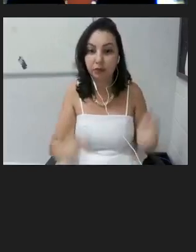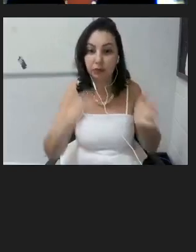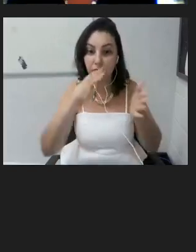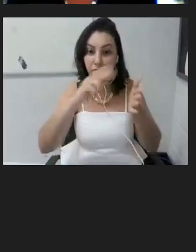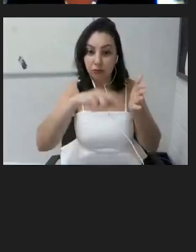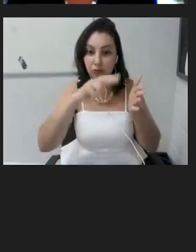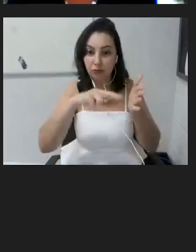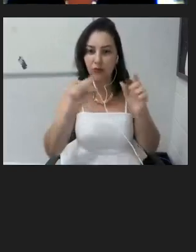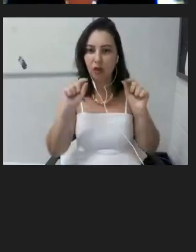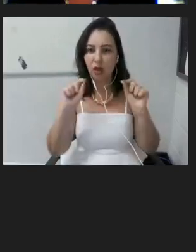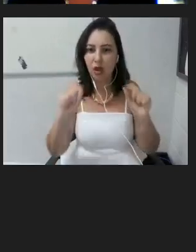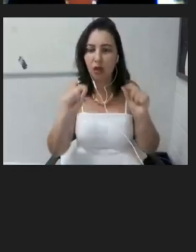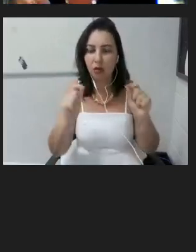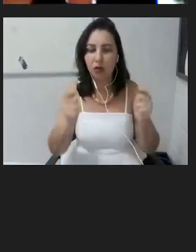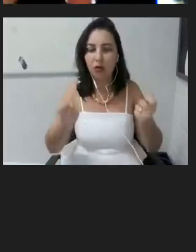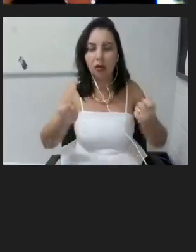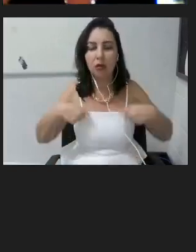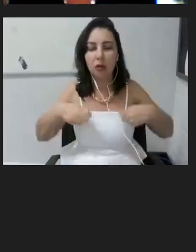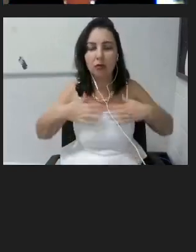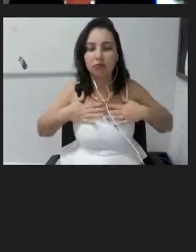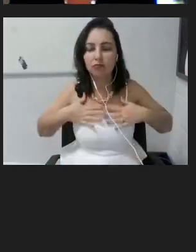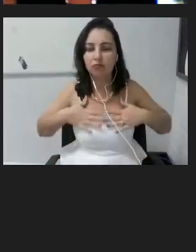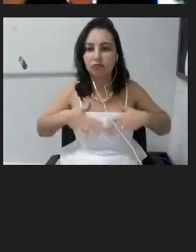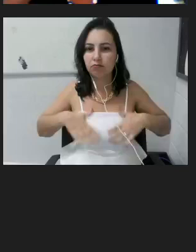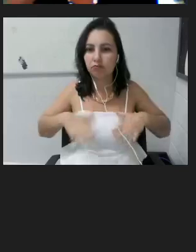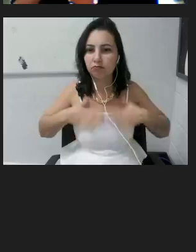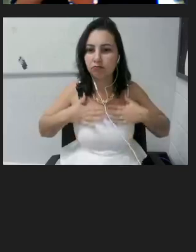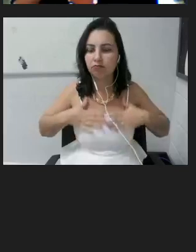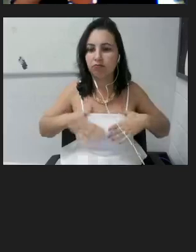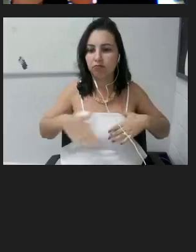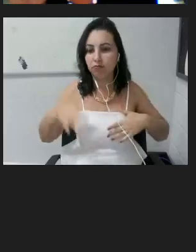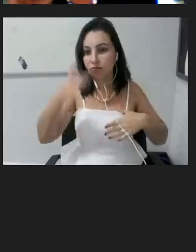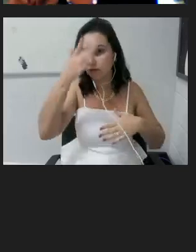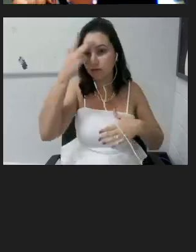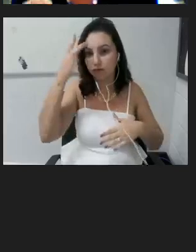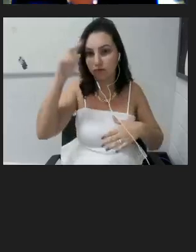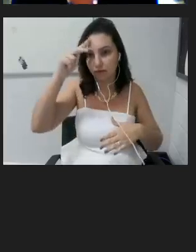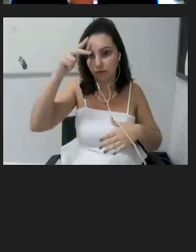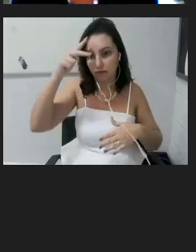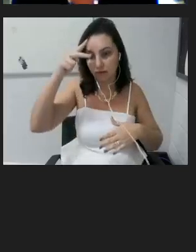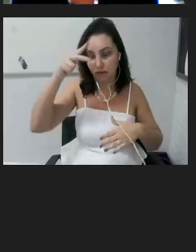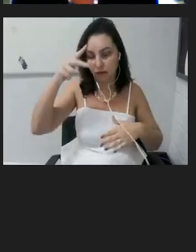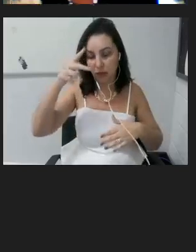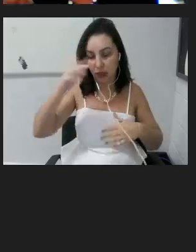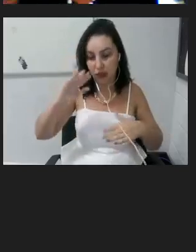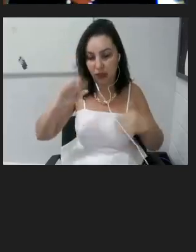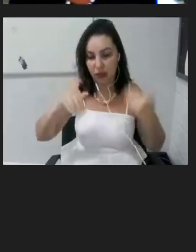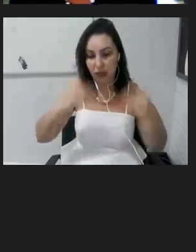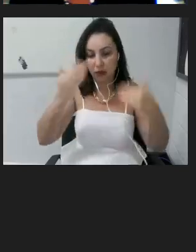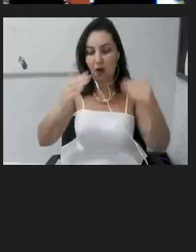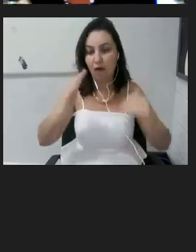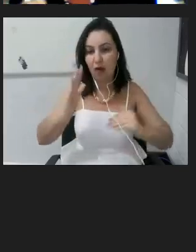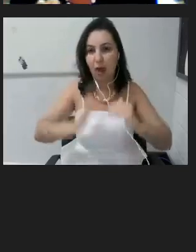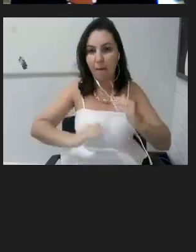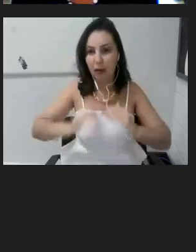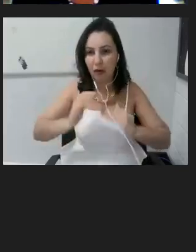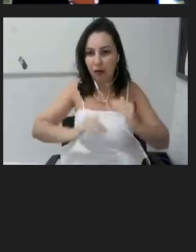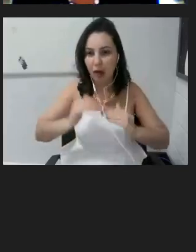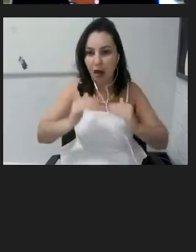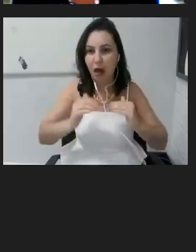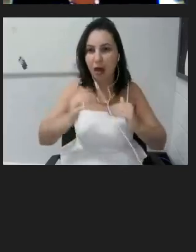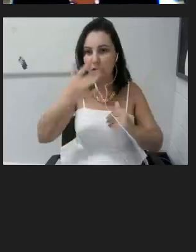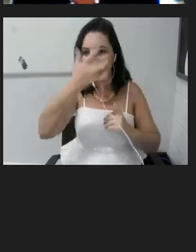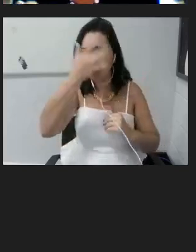bem-estar no qual o indivíduo desenvolve habilidades pessoais, lida com os estresses